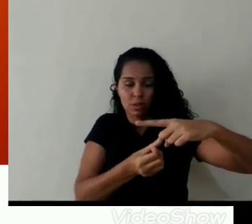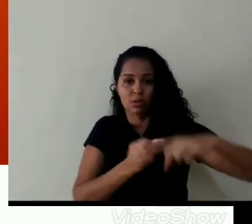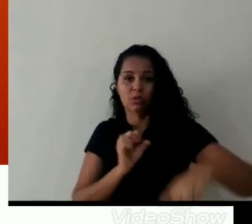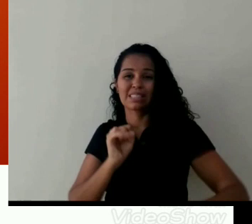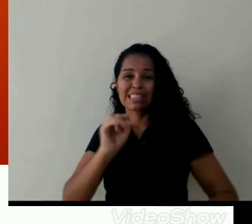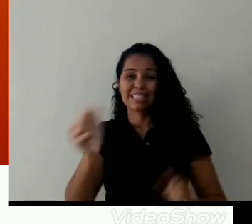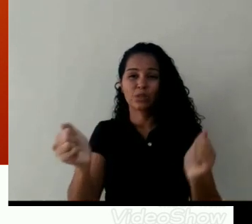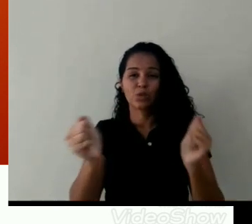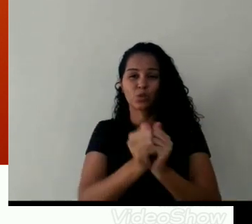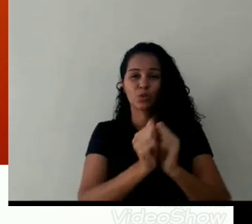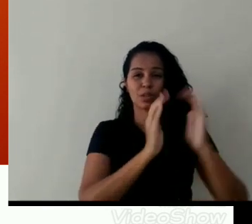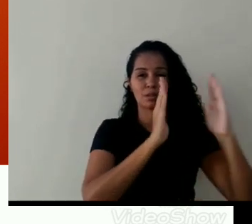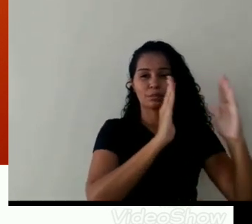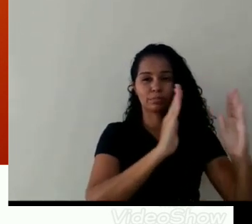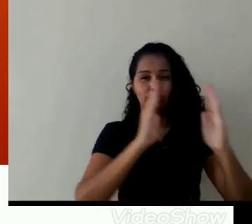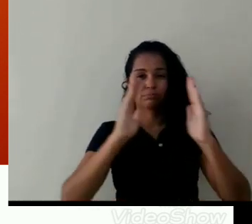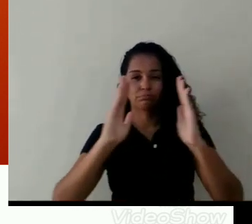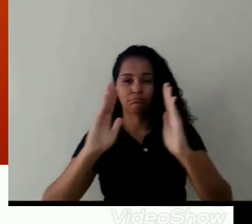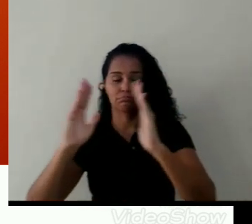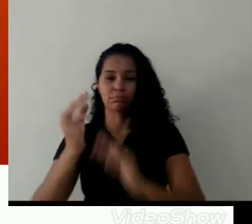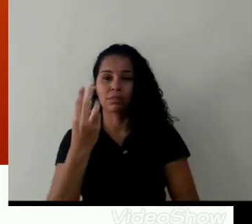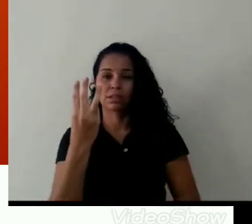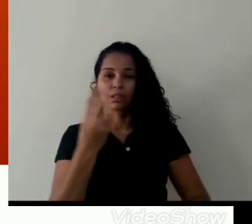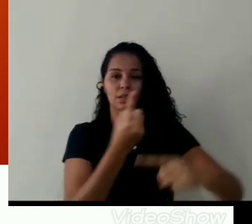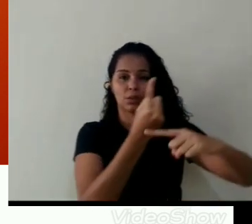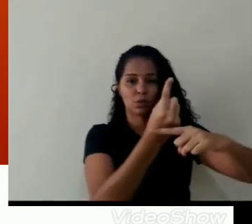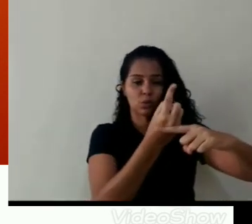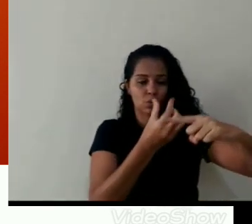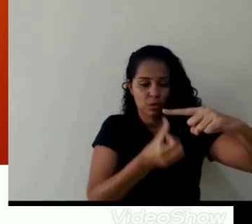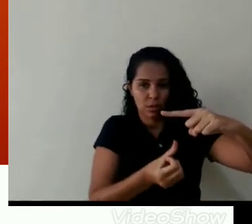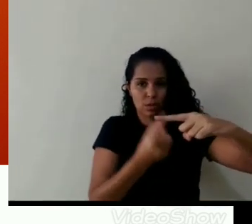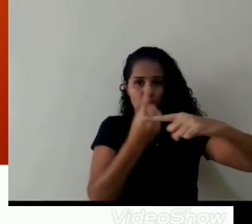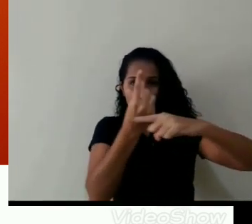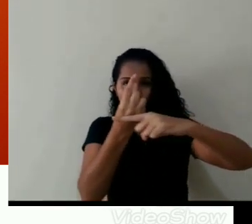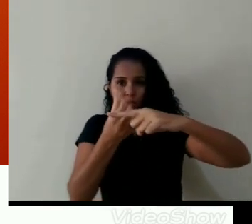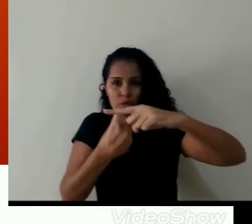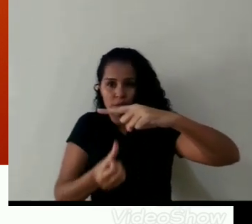1/6 com 1/6, você passou a ter 3/6.